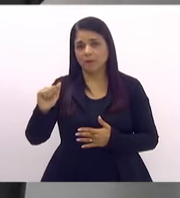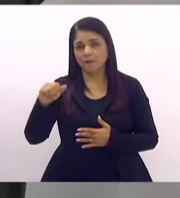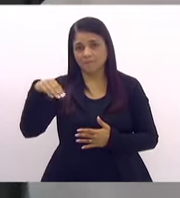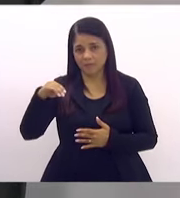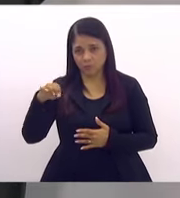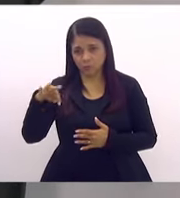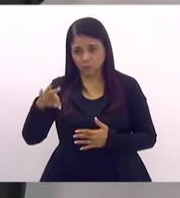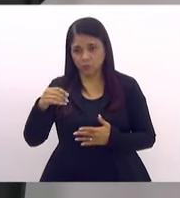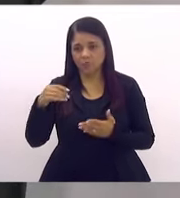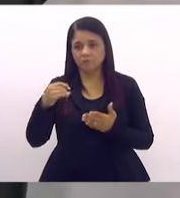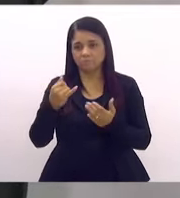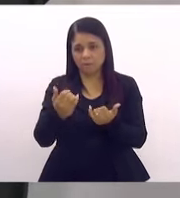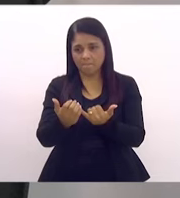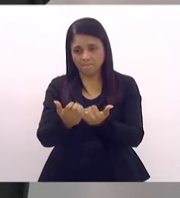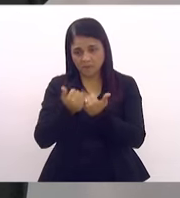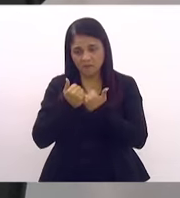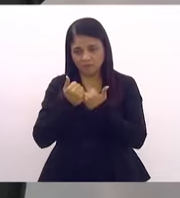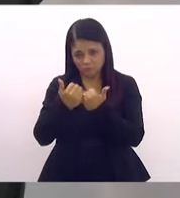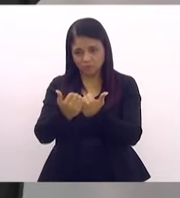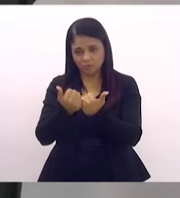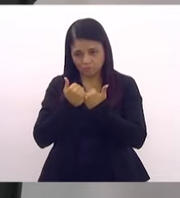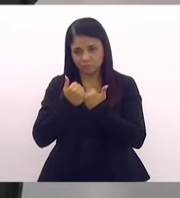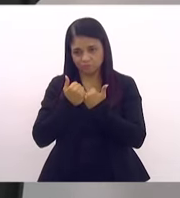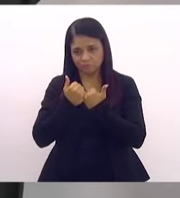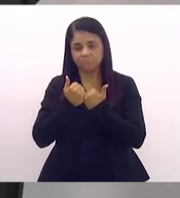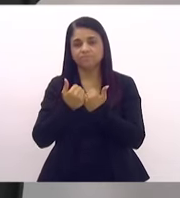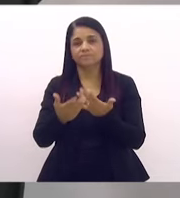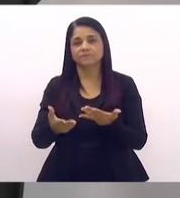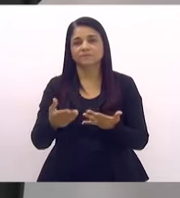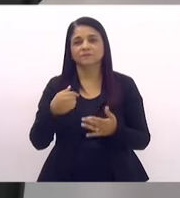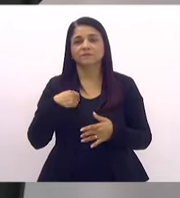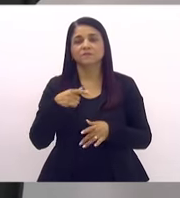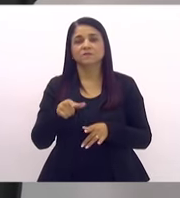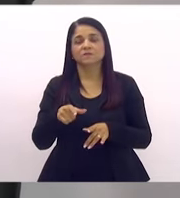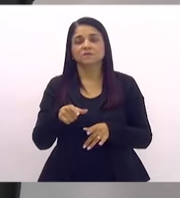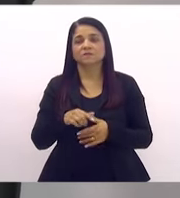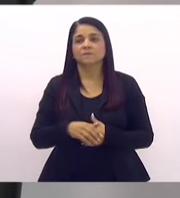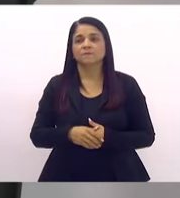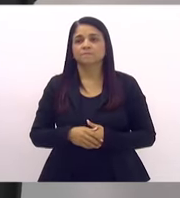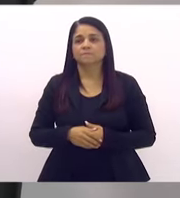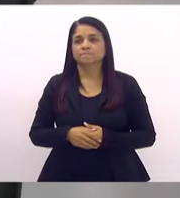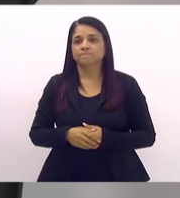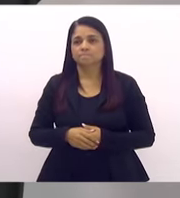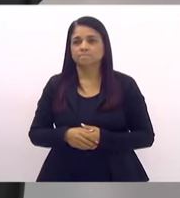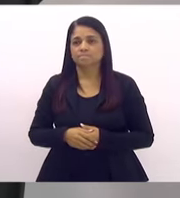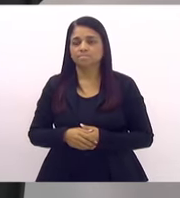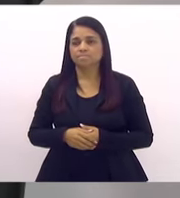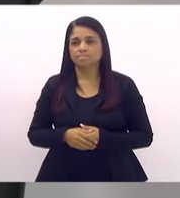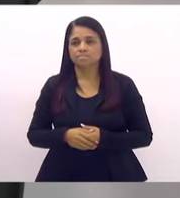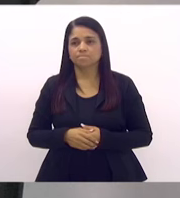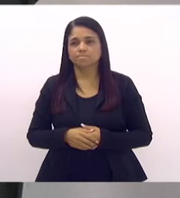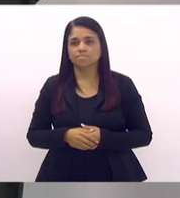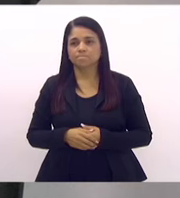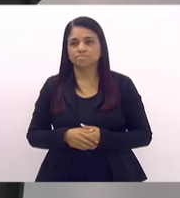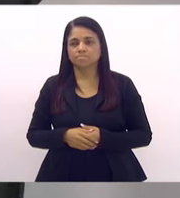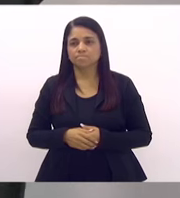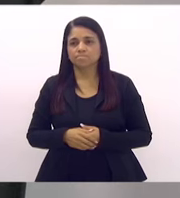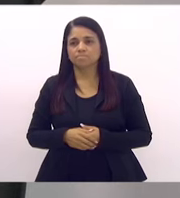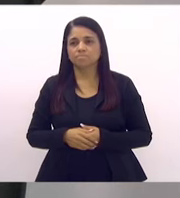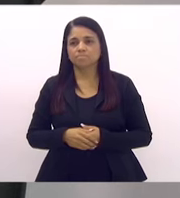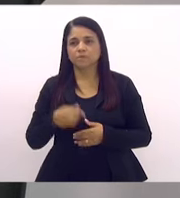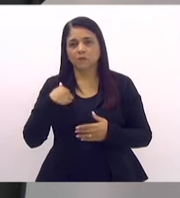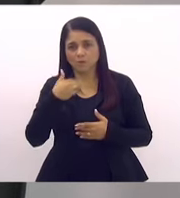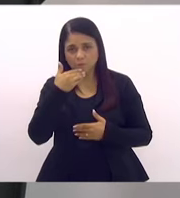de como bem material ou imaterial, fala de tombamento lato sensu. Então, eu deferi aqui